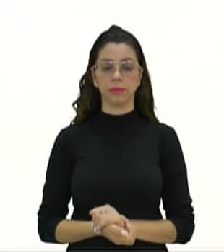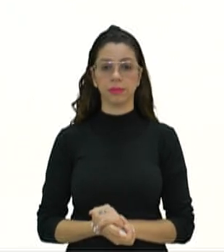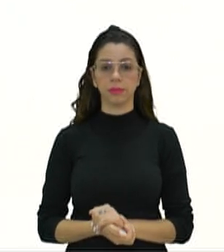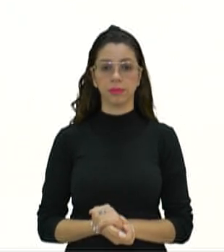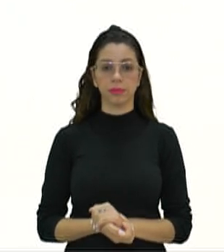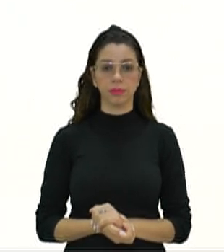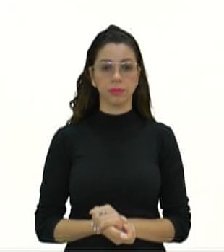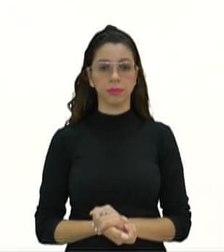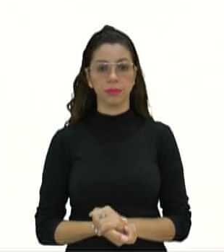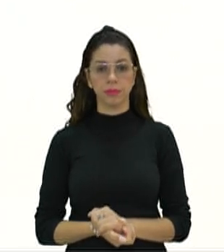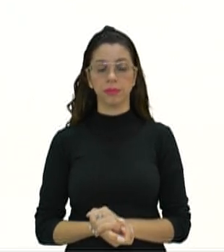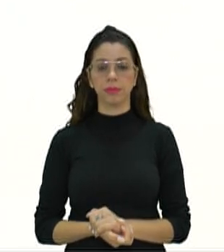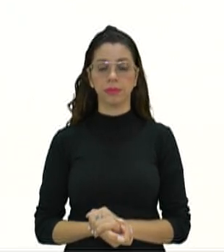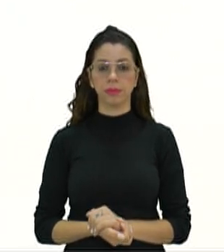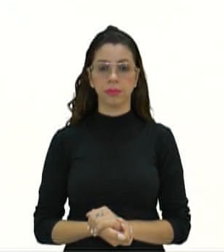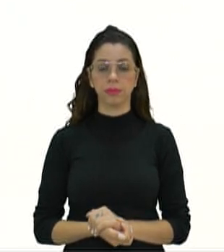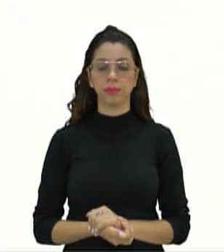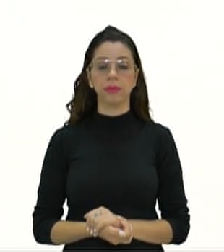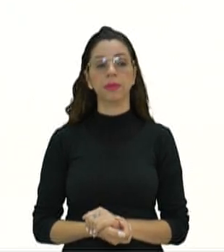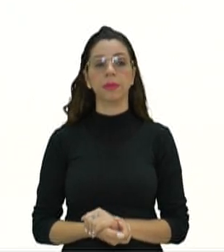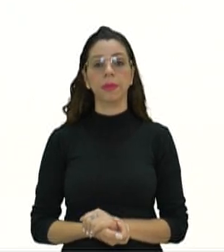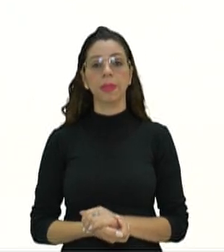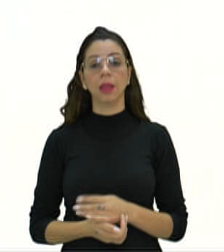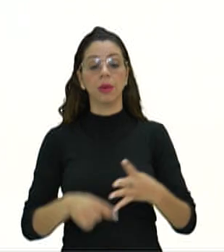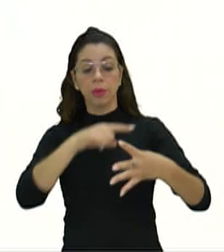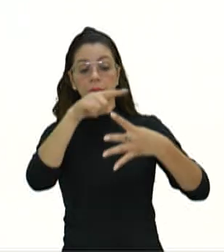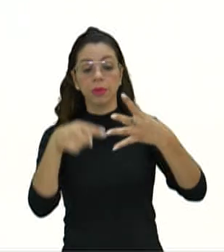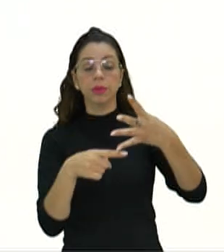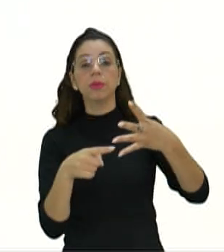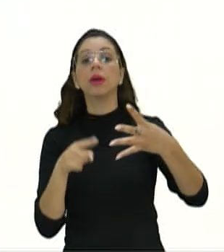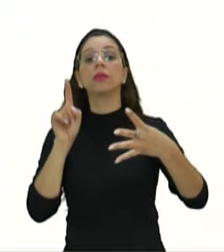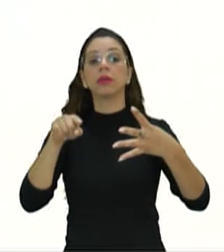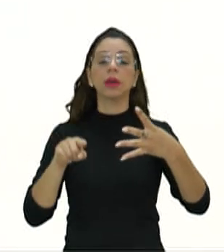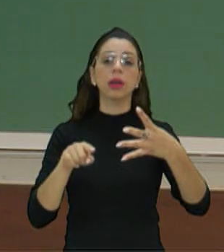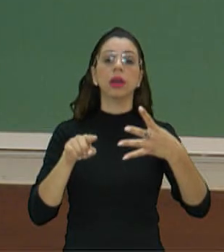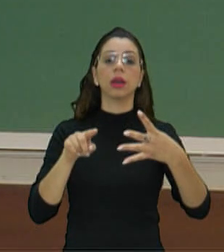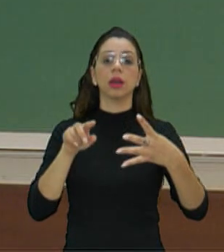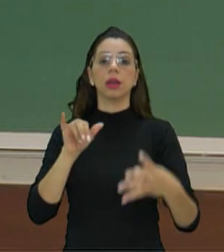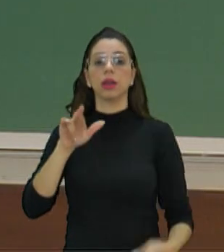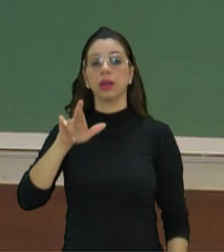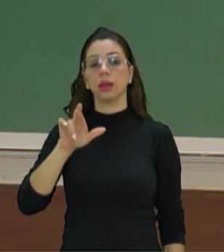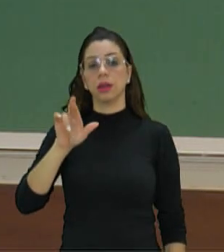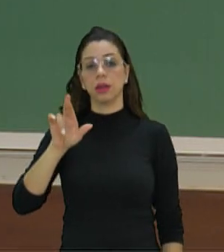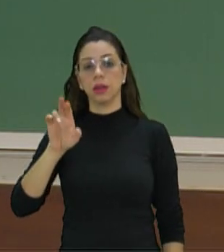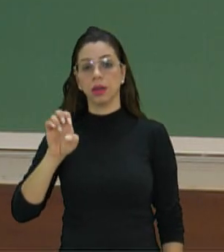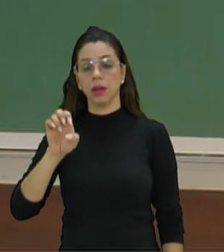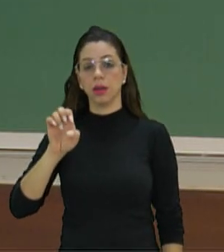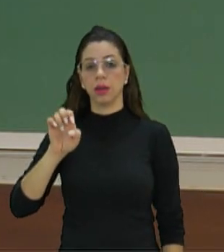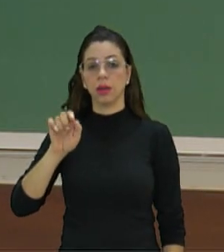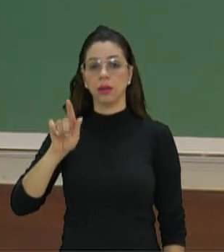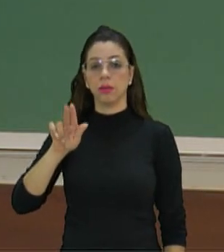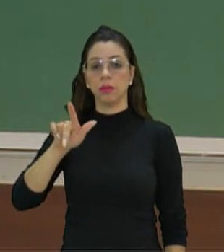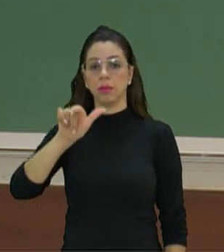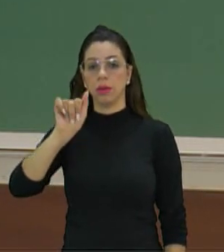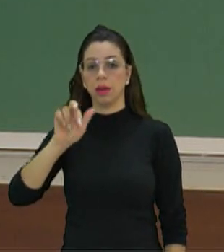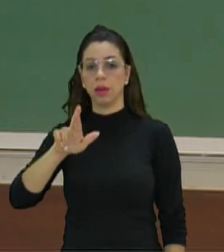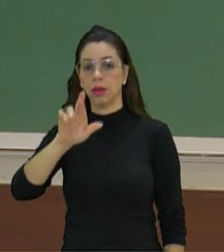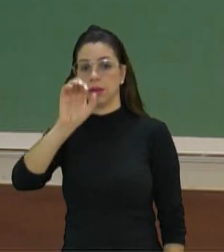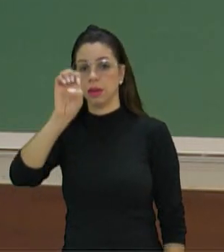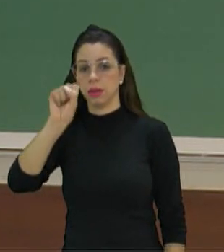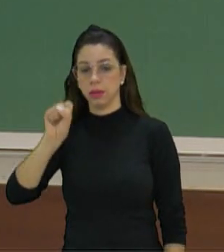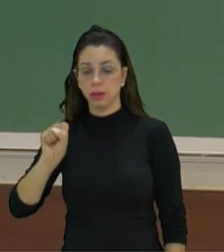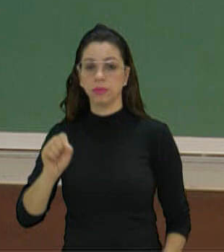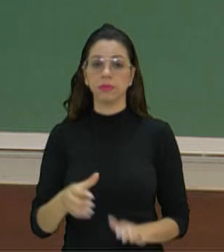thought. Ok? Então, esses 4 últimos aqui, eles são irregulares. Os irregulares são um pouco mais problemáticos porque cada um vai ter o